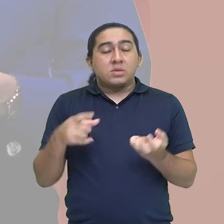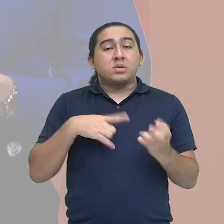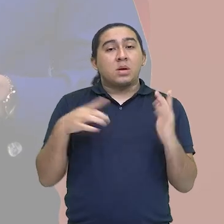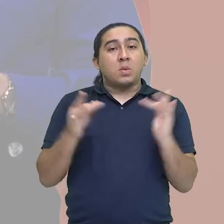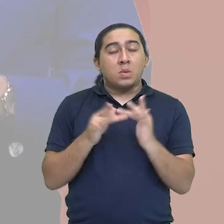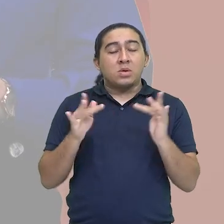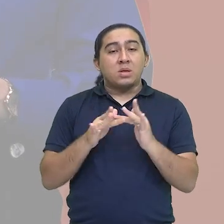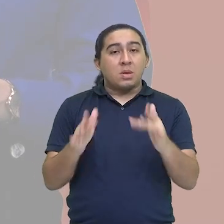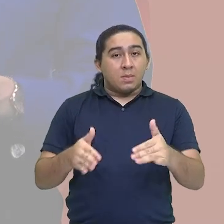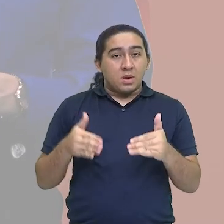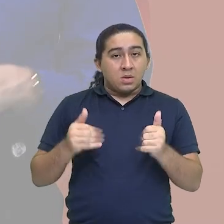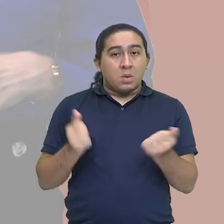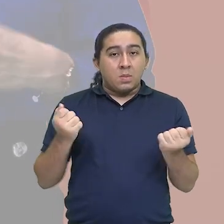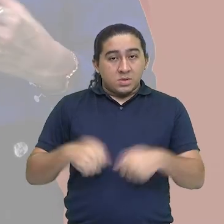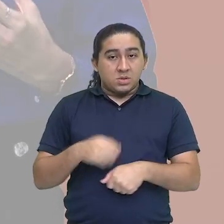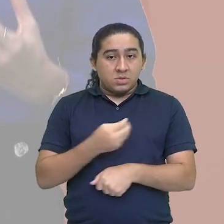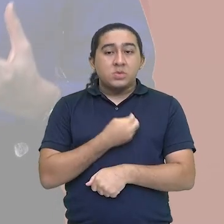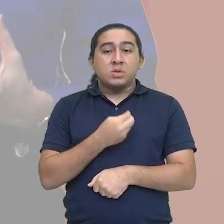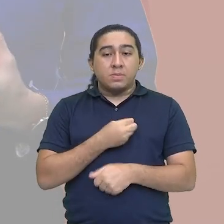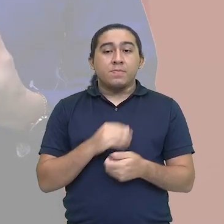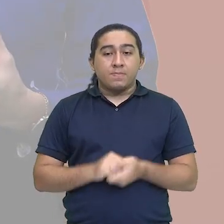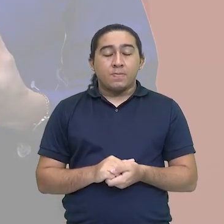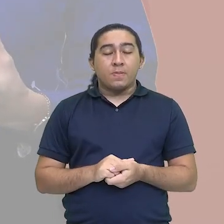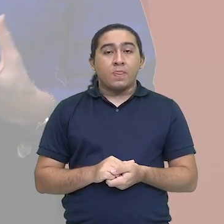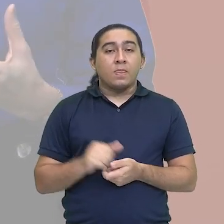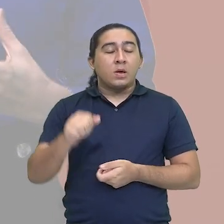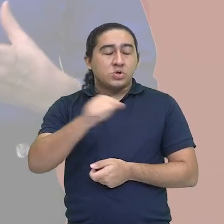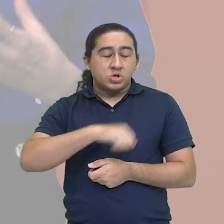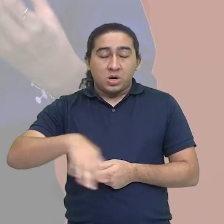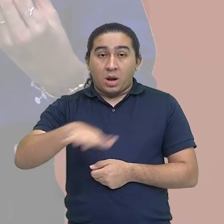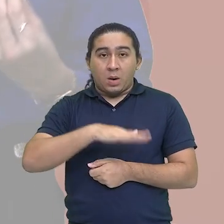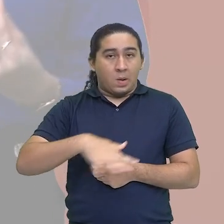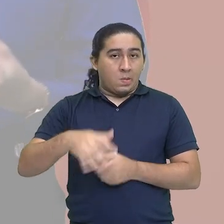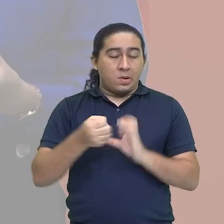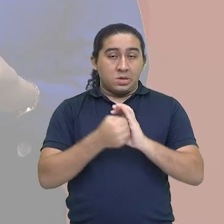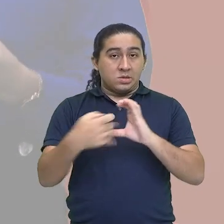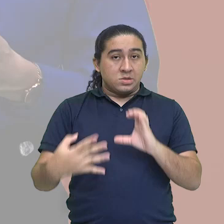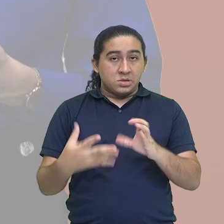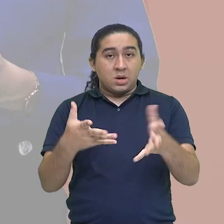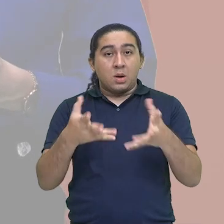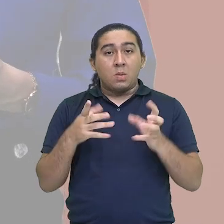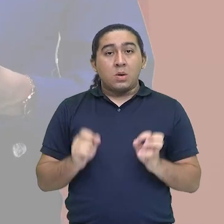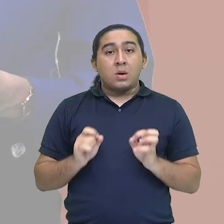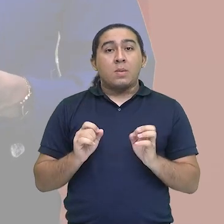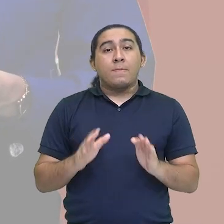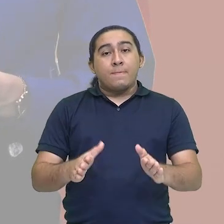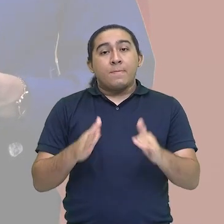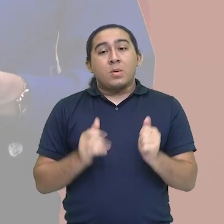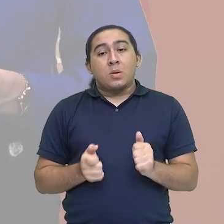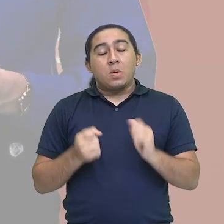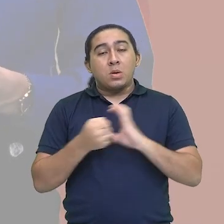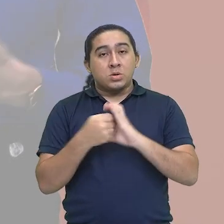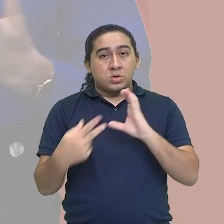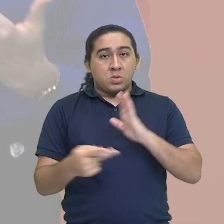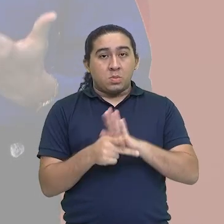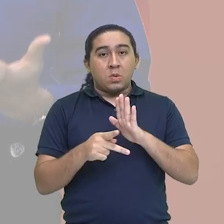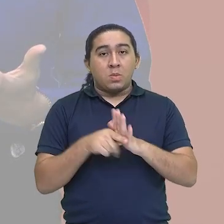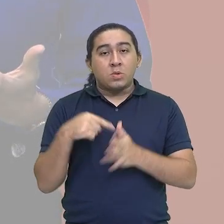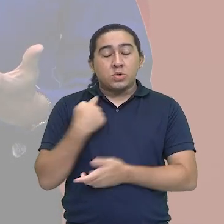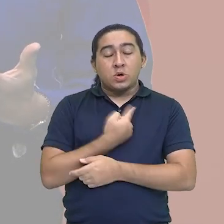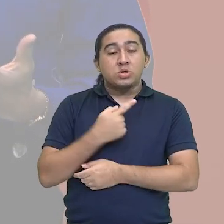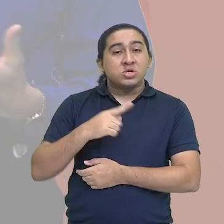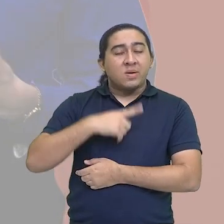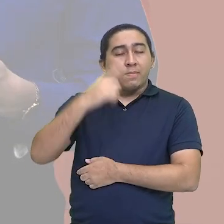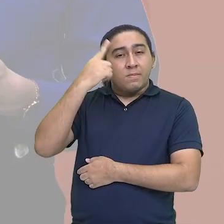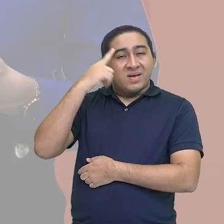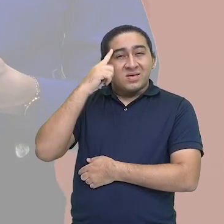ali a melhores condições de vida de uma forma geral, ou seja, em busca ali dos fatores que a gente